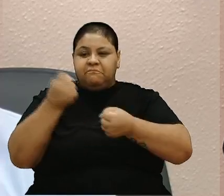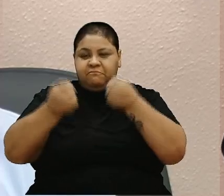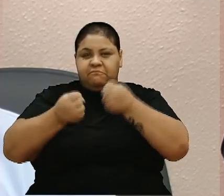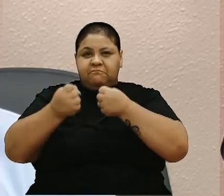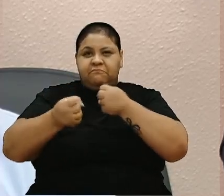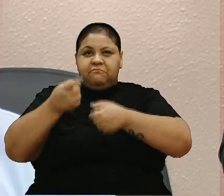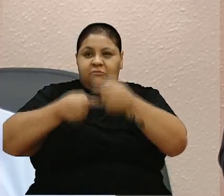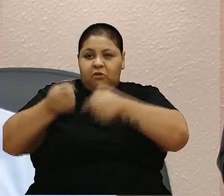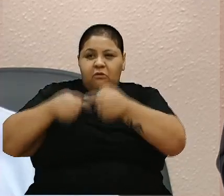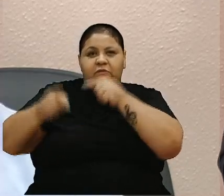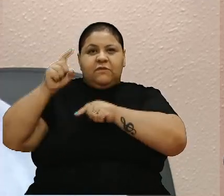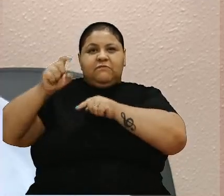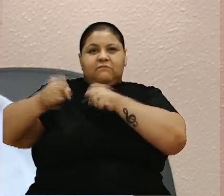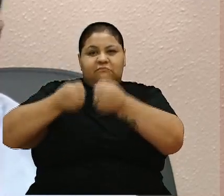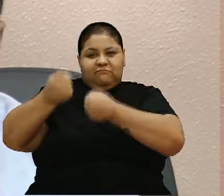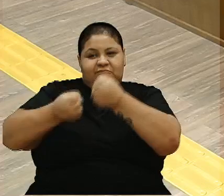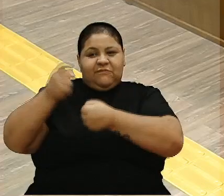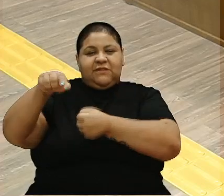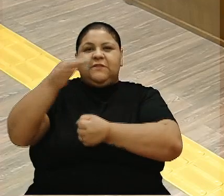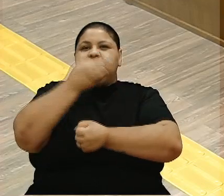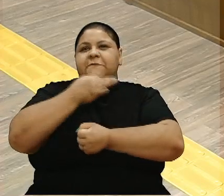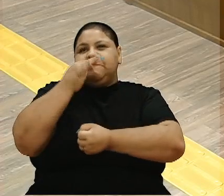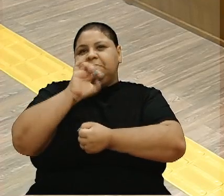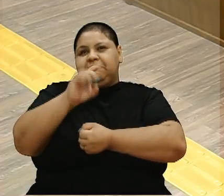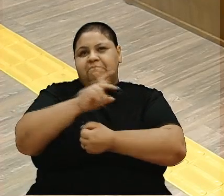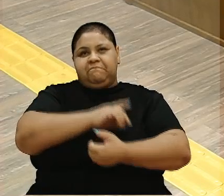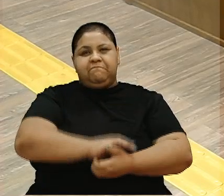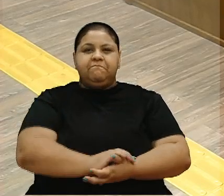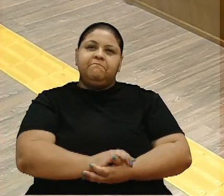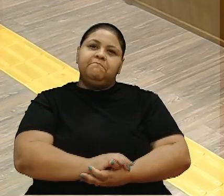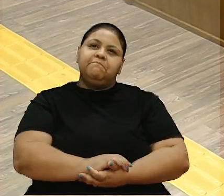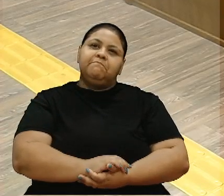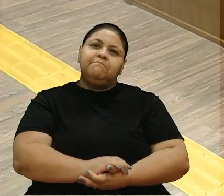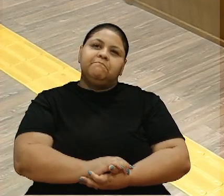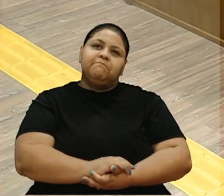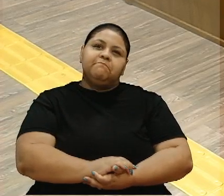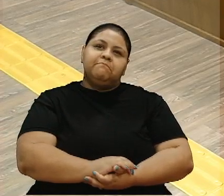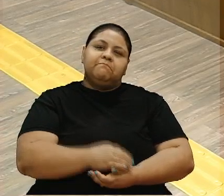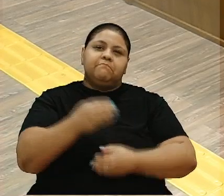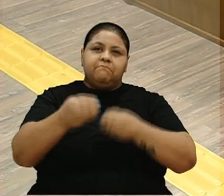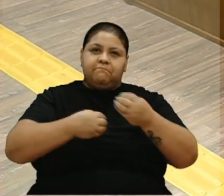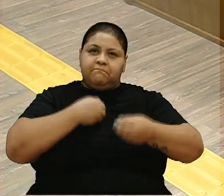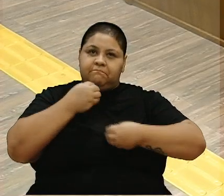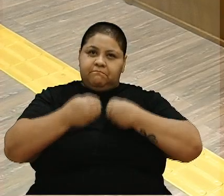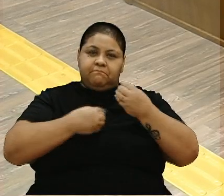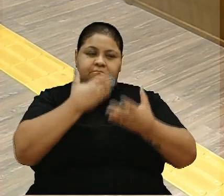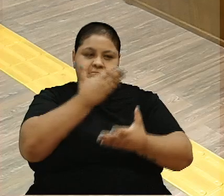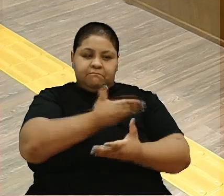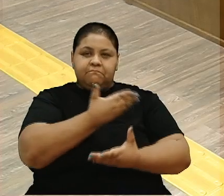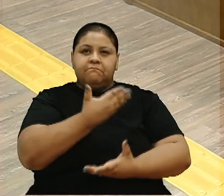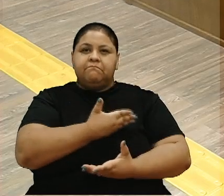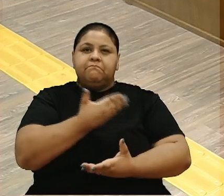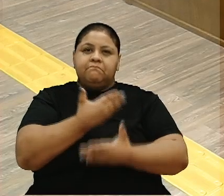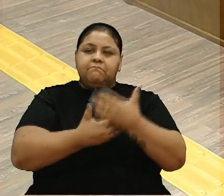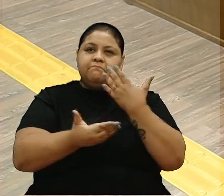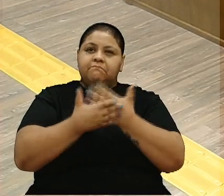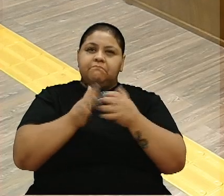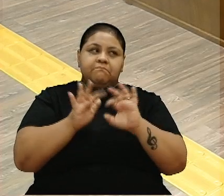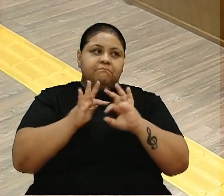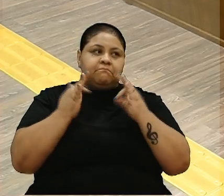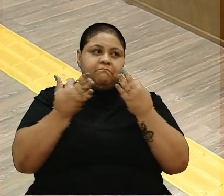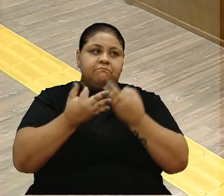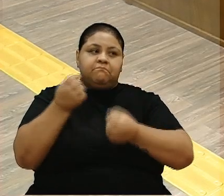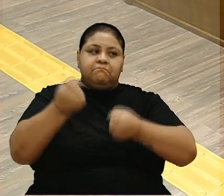no automobilismo aqui em Caxias do Sul. Era isso. Obrigado, vereador Wagner Petrini. Meus sentimentos aqui para o senhor, amigo, a toda a família do